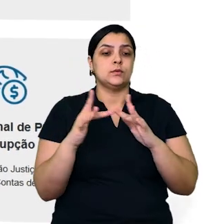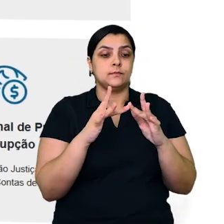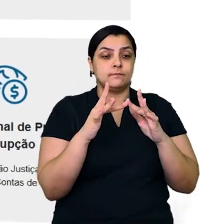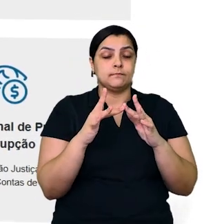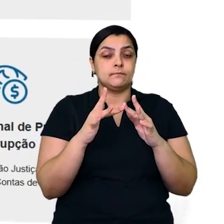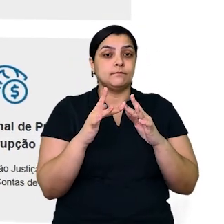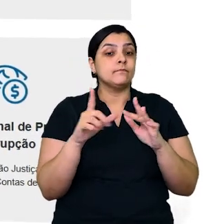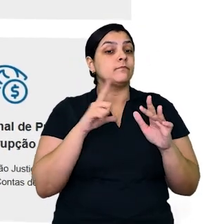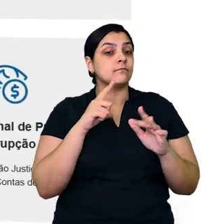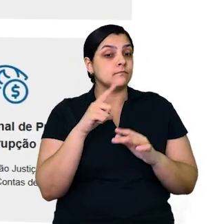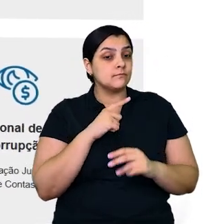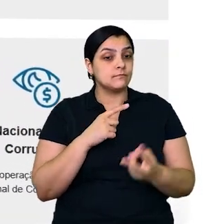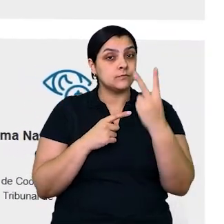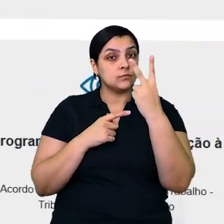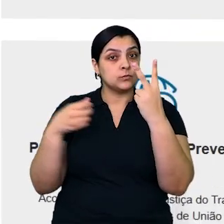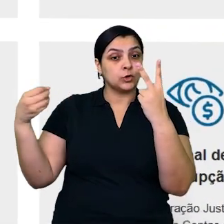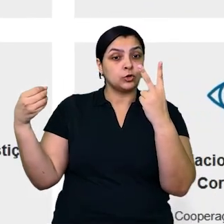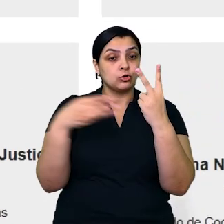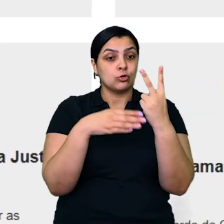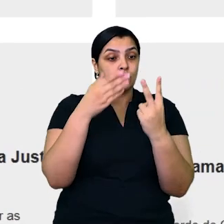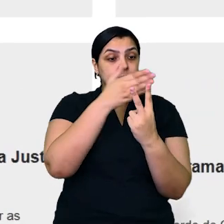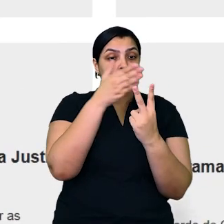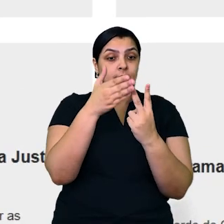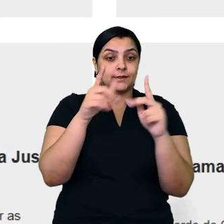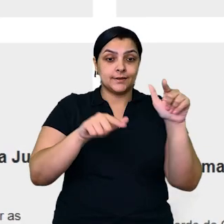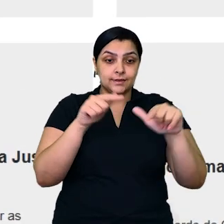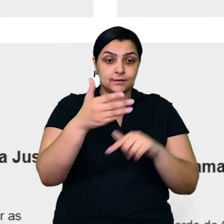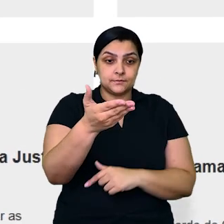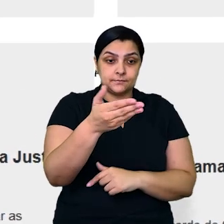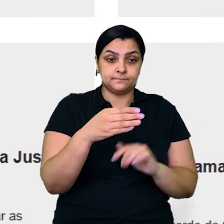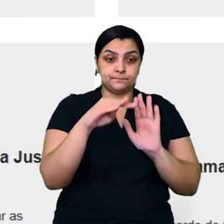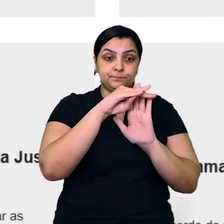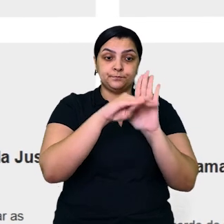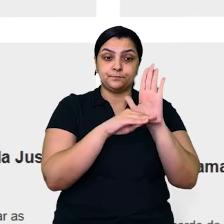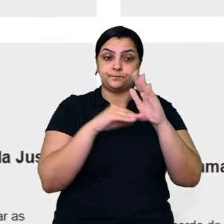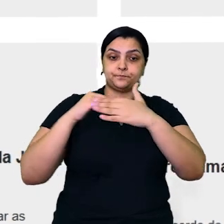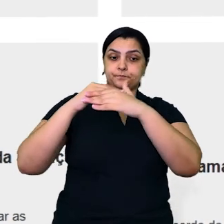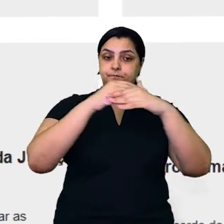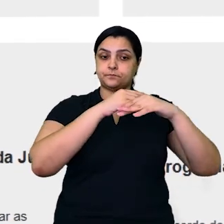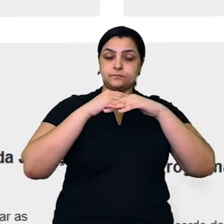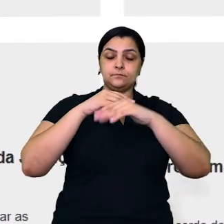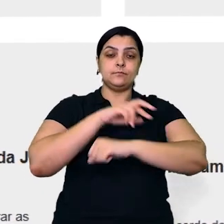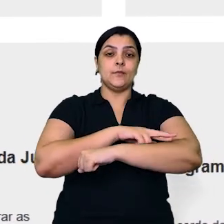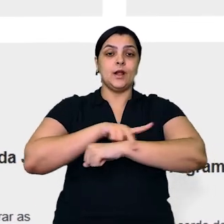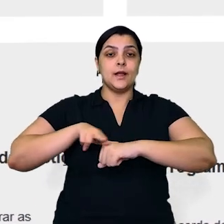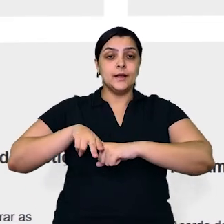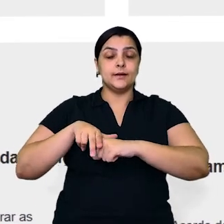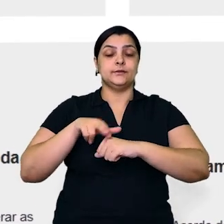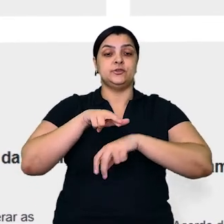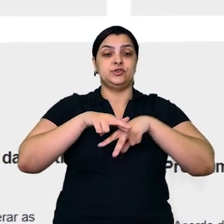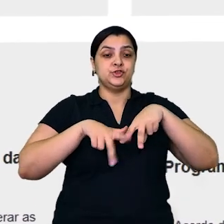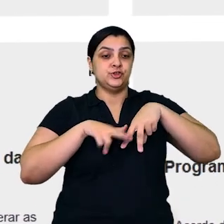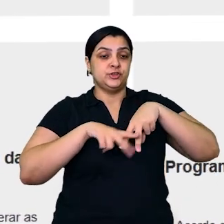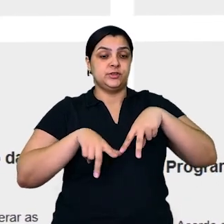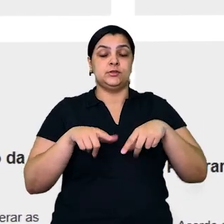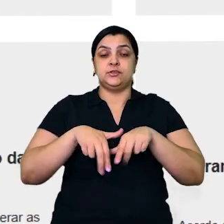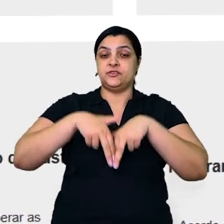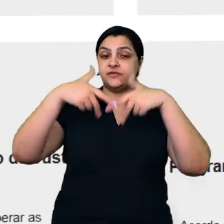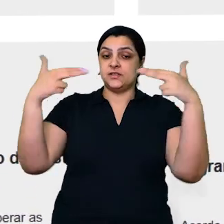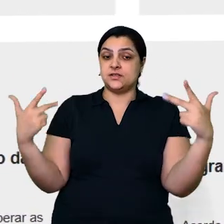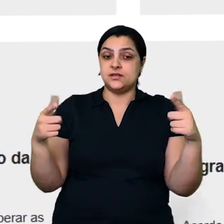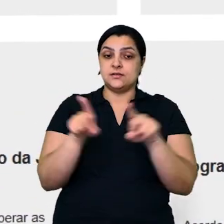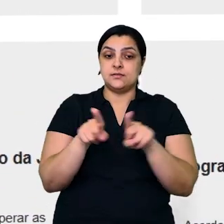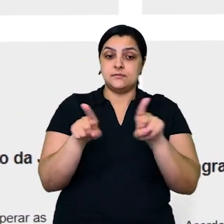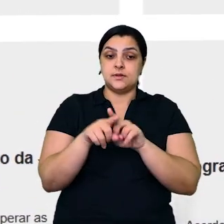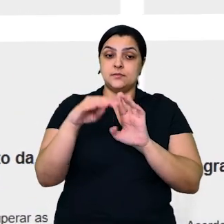Entre os destaques estão 2 novas frentes de atuação: o Programa de Equidade de Raça, Gênero e Diversidade e o